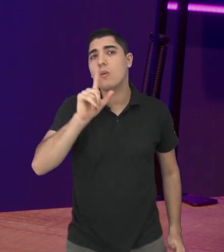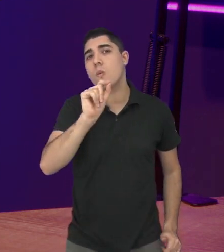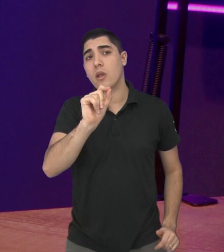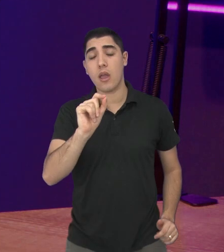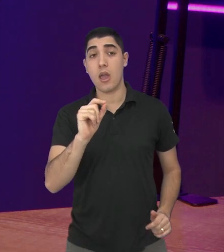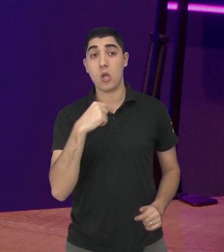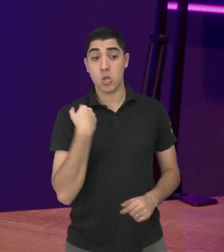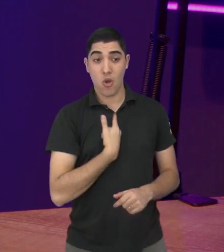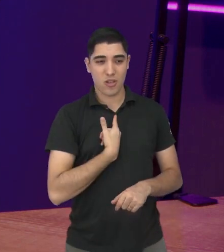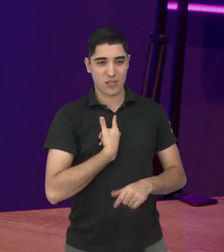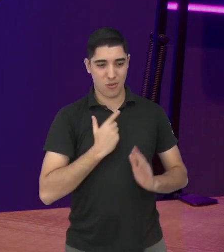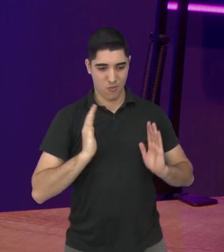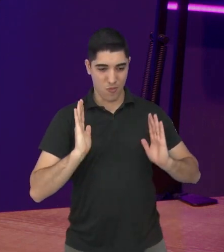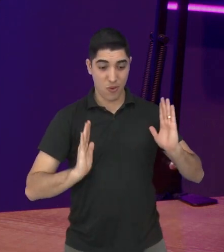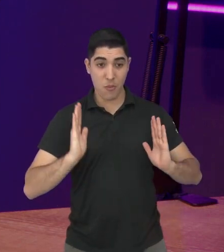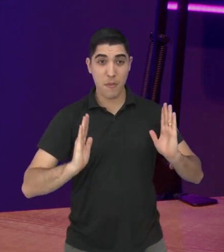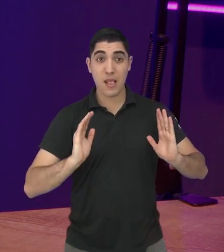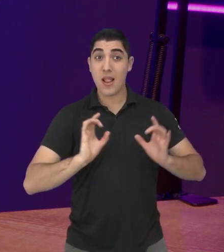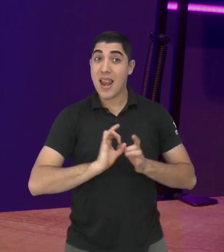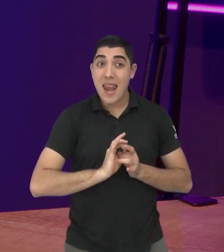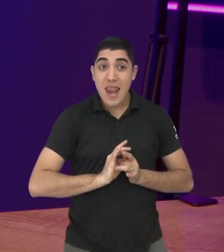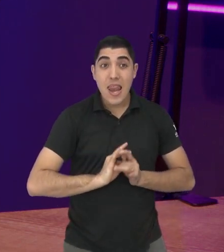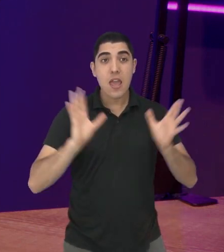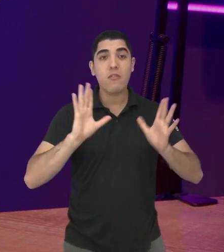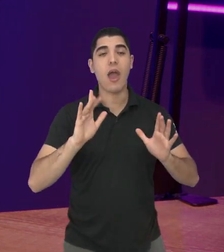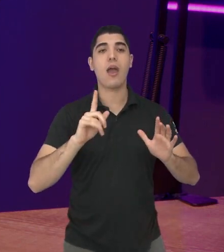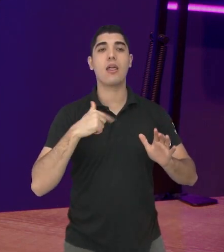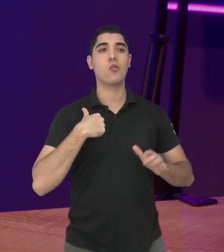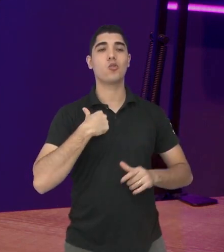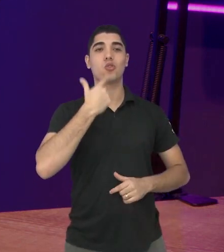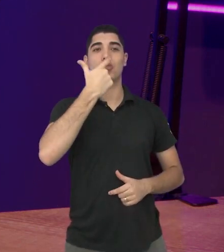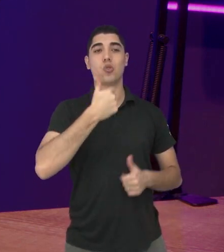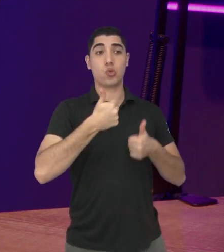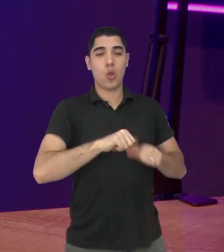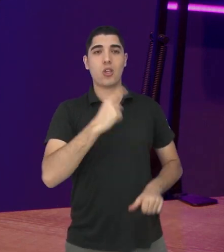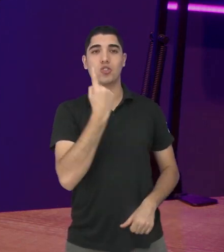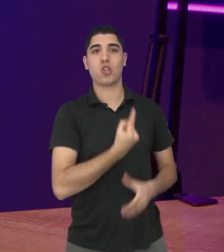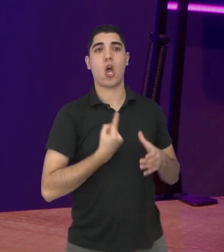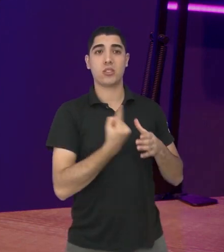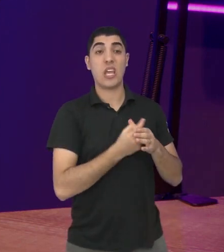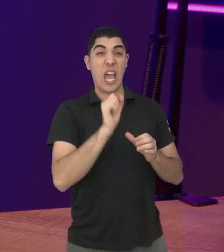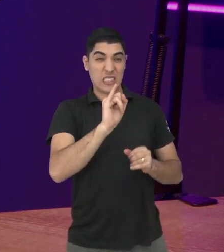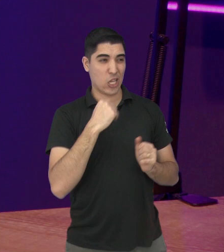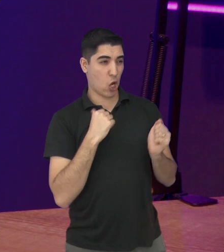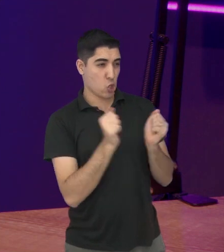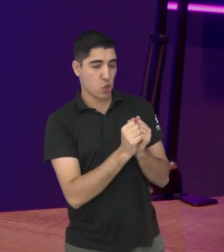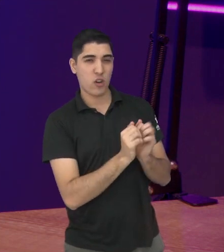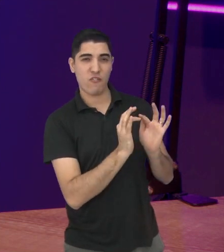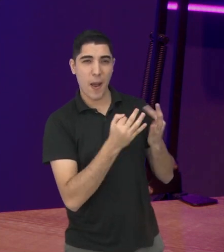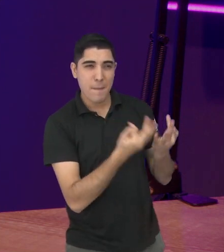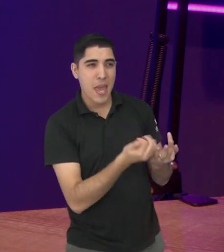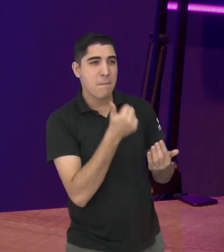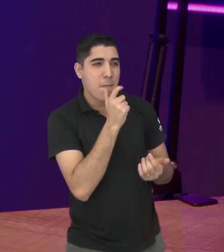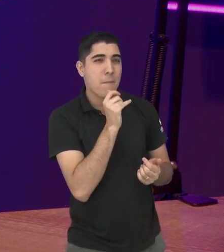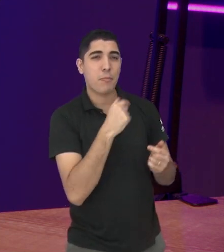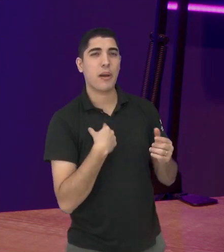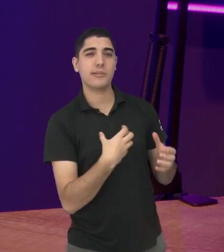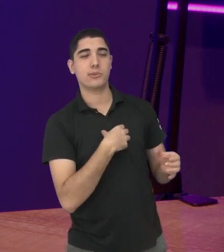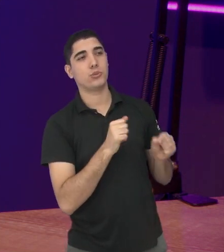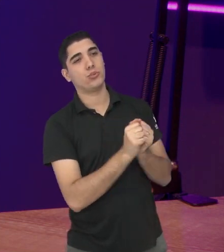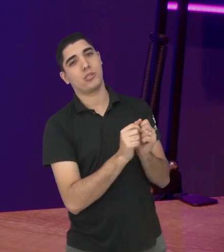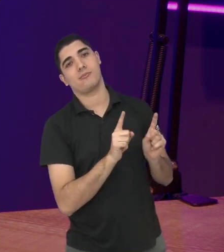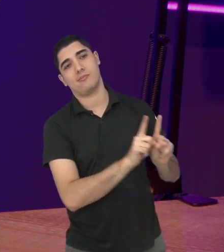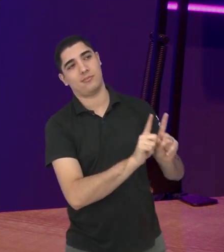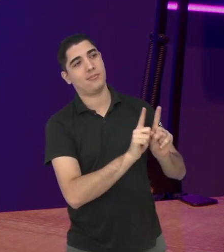os momentos, né, em que a gente é mais livre, às vezes é nos momentos de solidão, então que você é exatamente aquilo que você é,